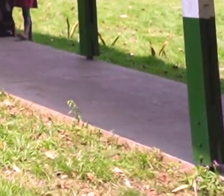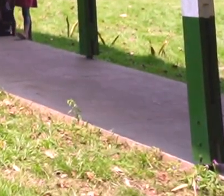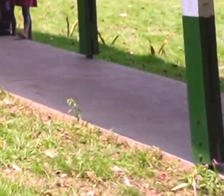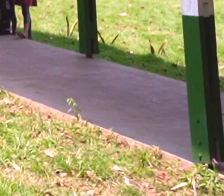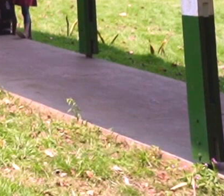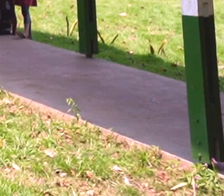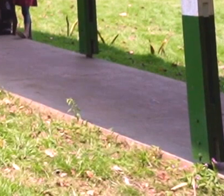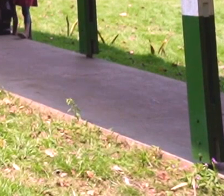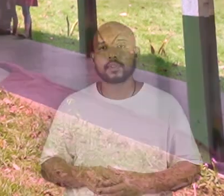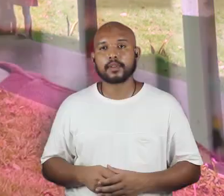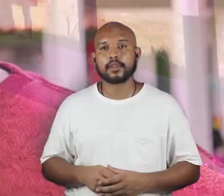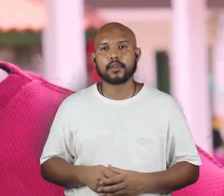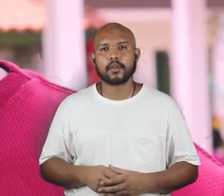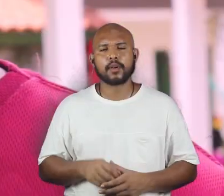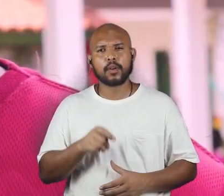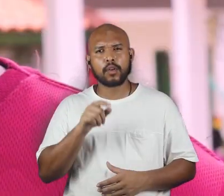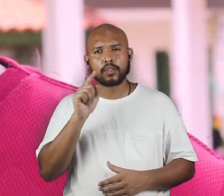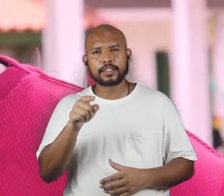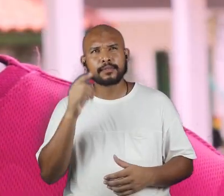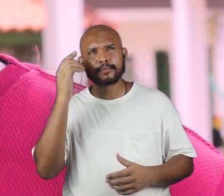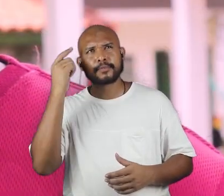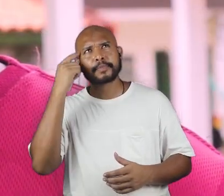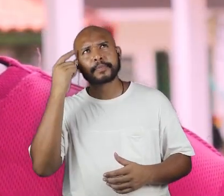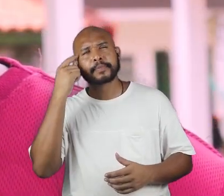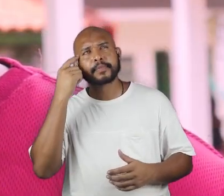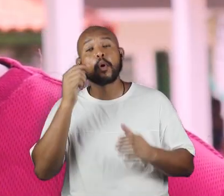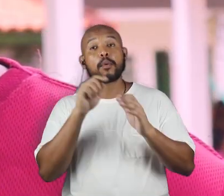a nossa realidade e precisa. Você teria